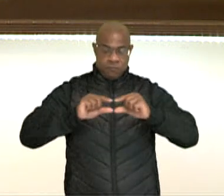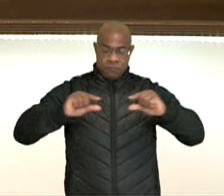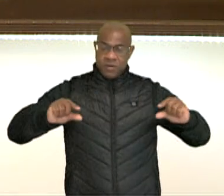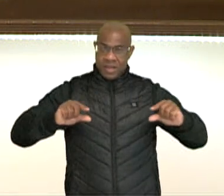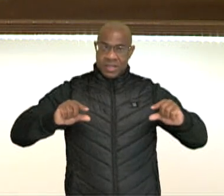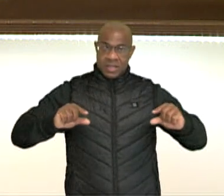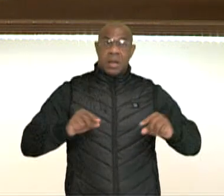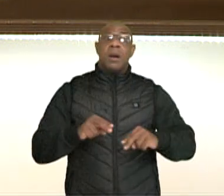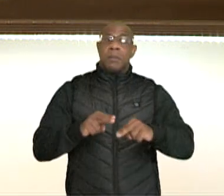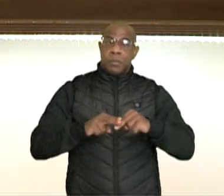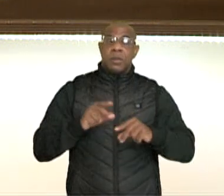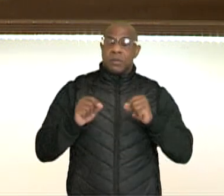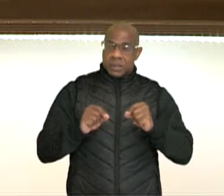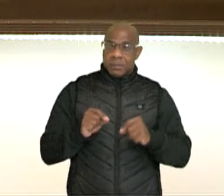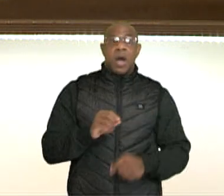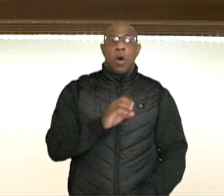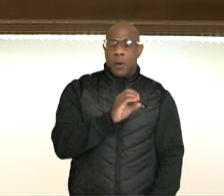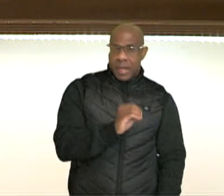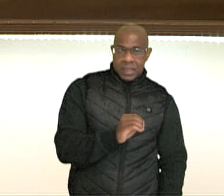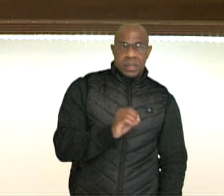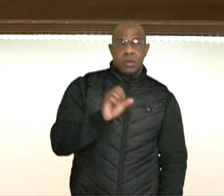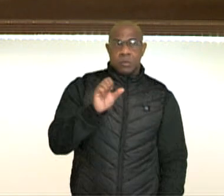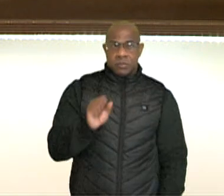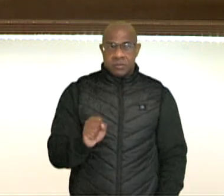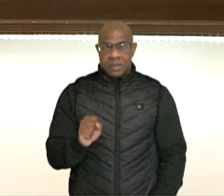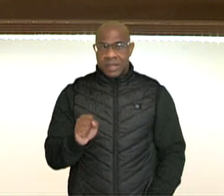oração subordinada adverbial temporal, tá?